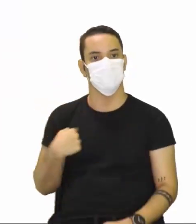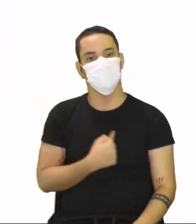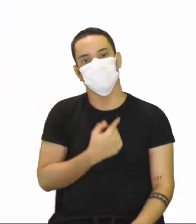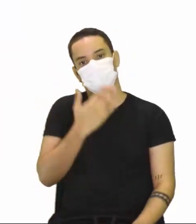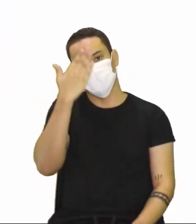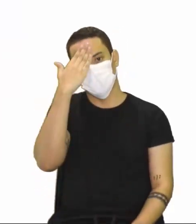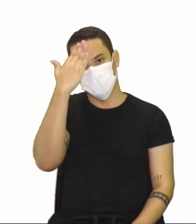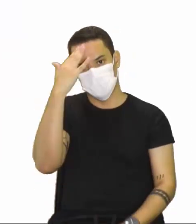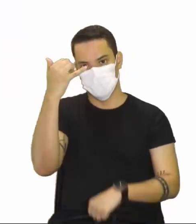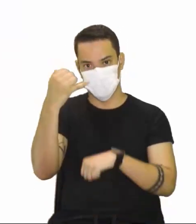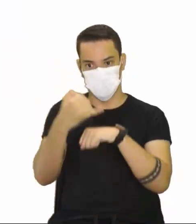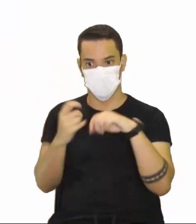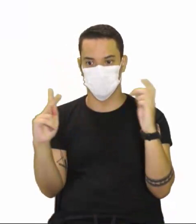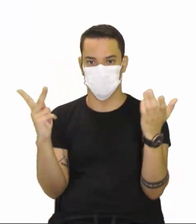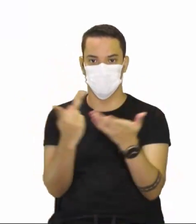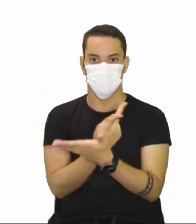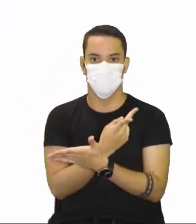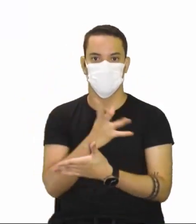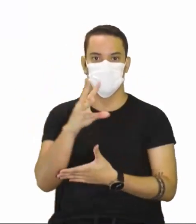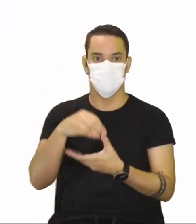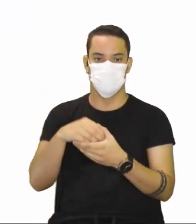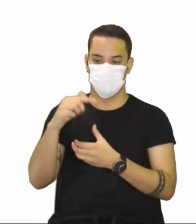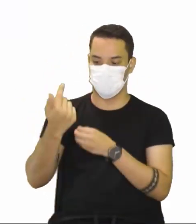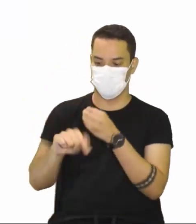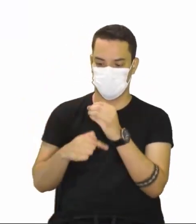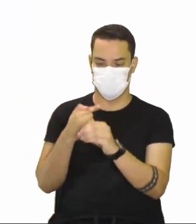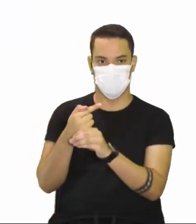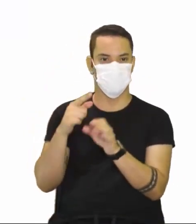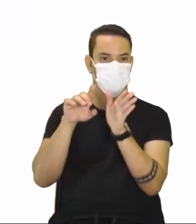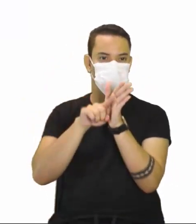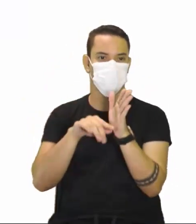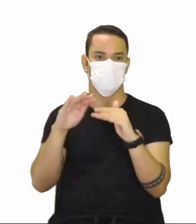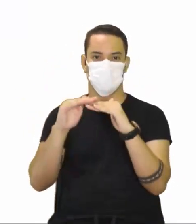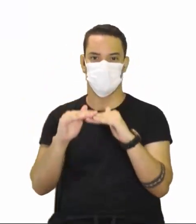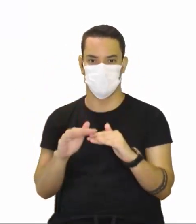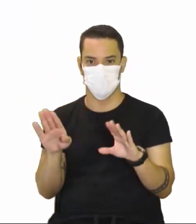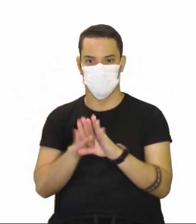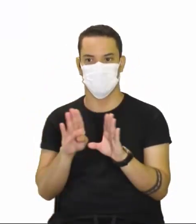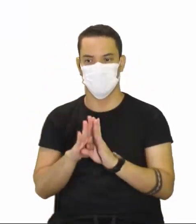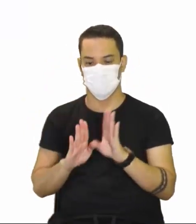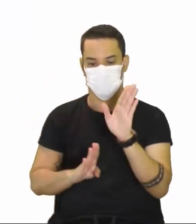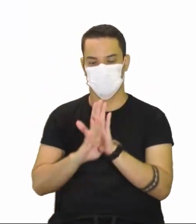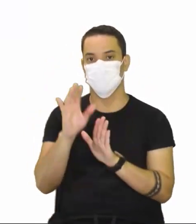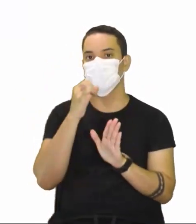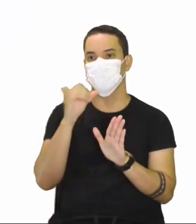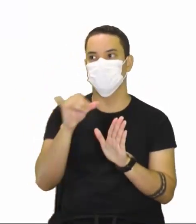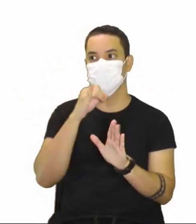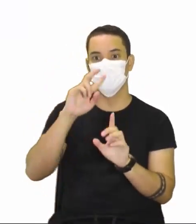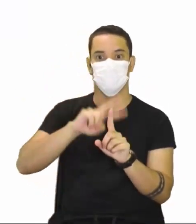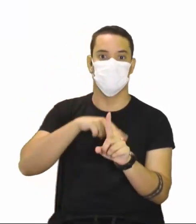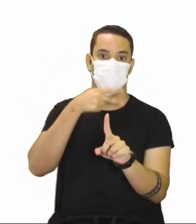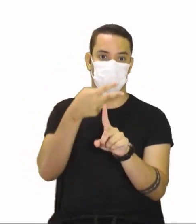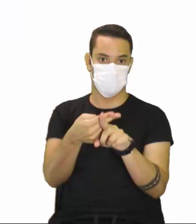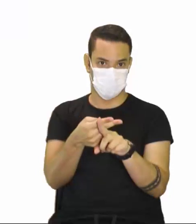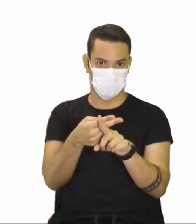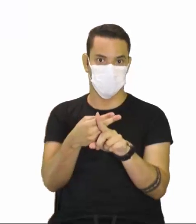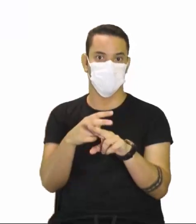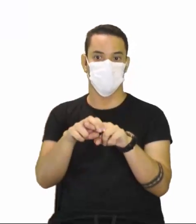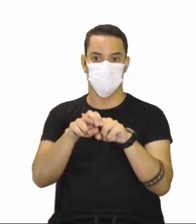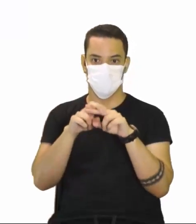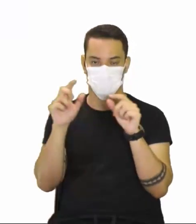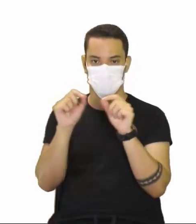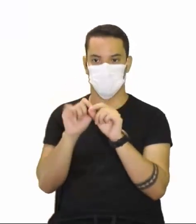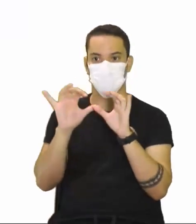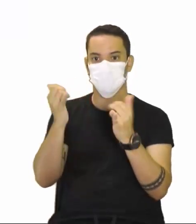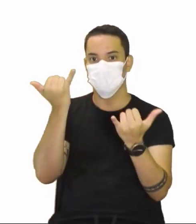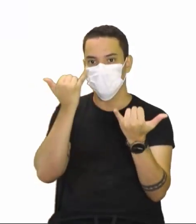que a ligação iônica ocorre em átomo com baixa eletronegatividade e com alta eletronegatividade. Em baixa eletronegatividade,